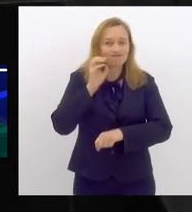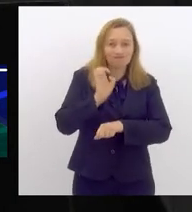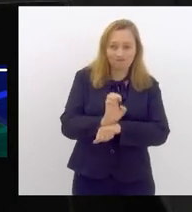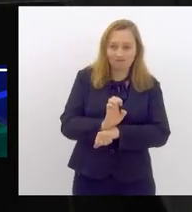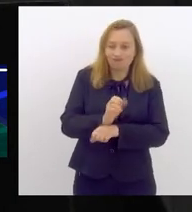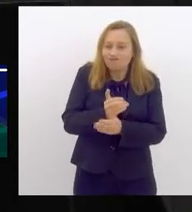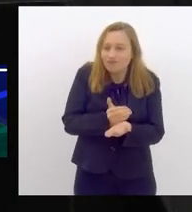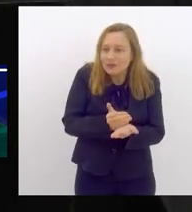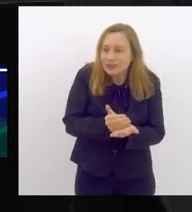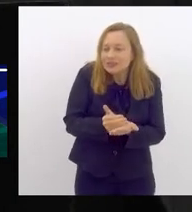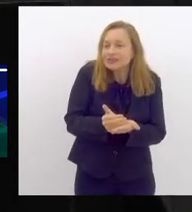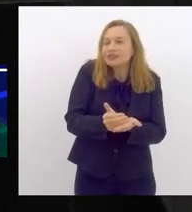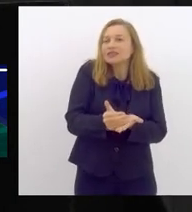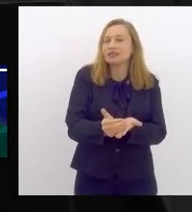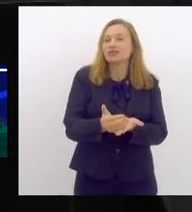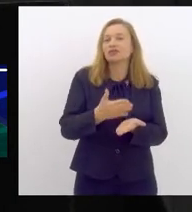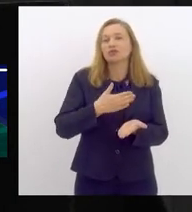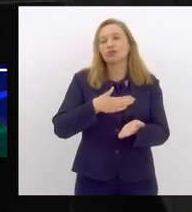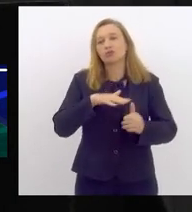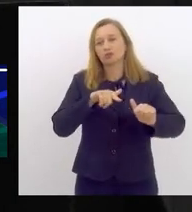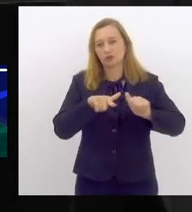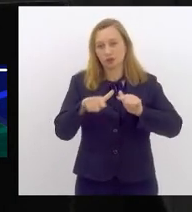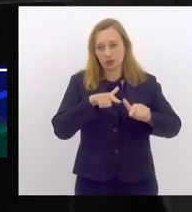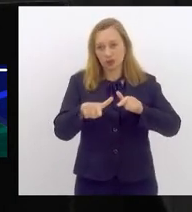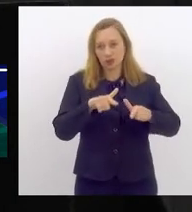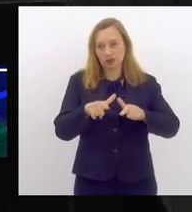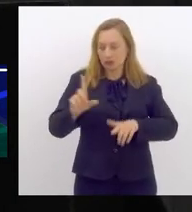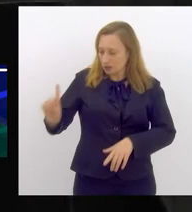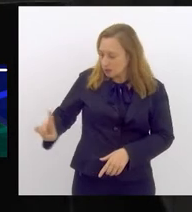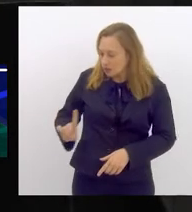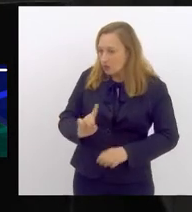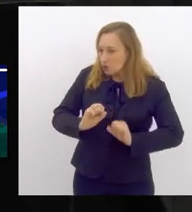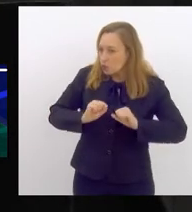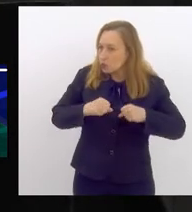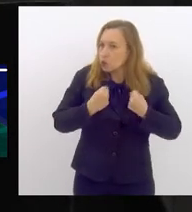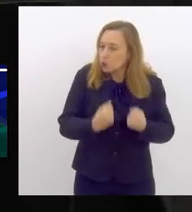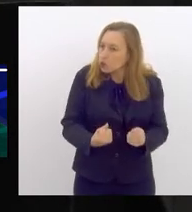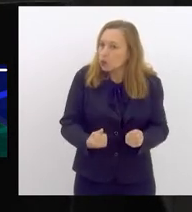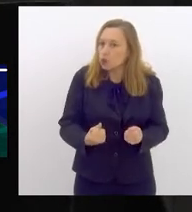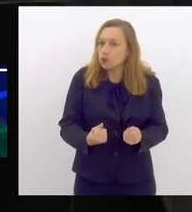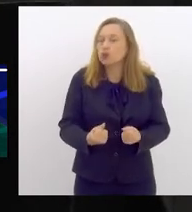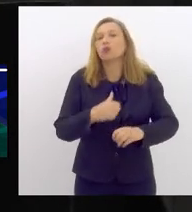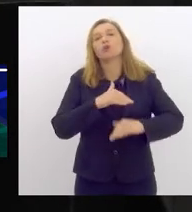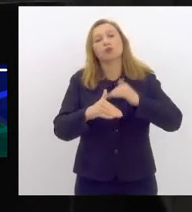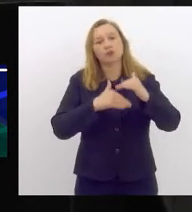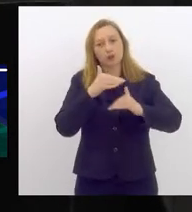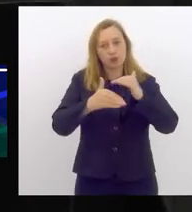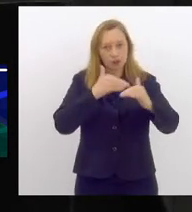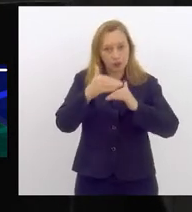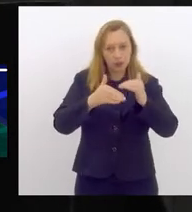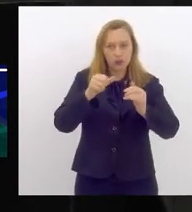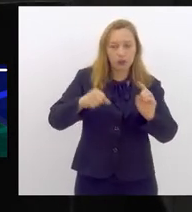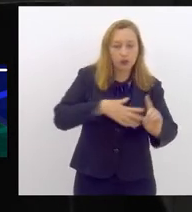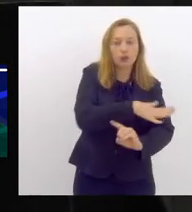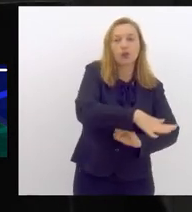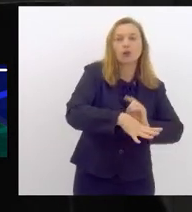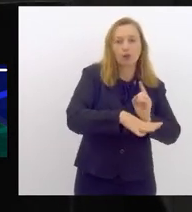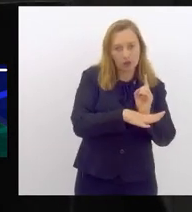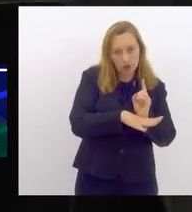desde o início do meu mandato eu venho me dedicando muito ao Desenvolvimento Social